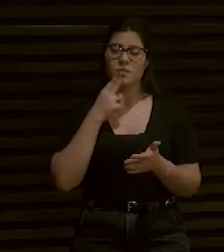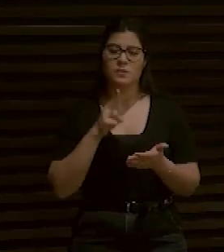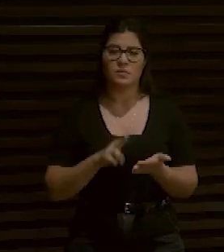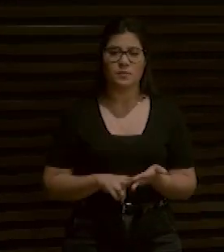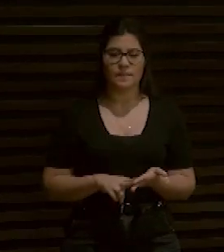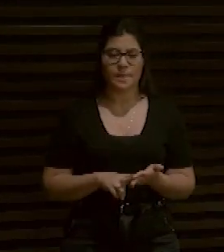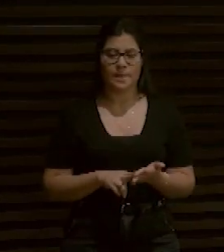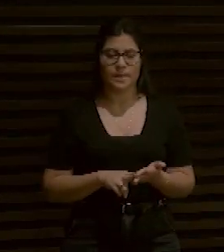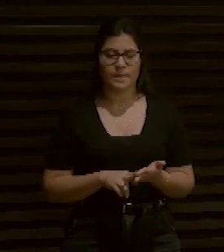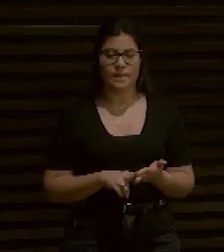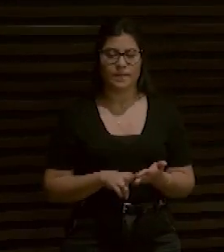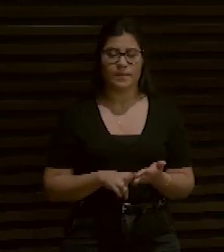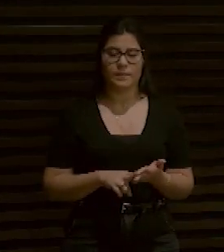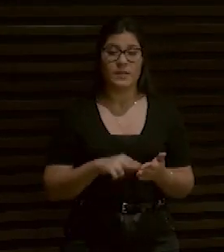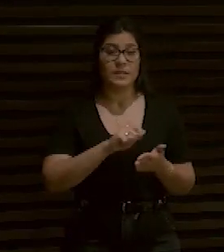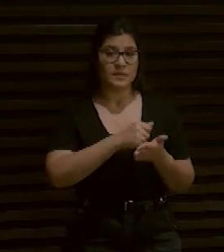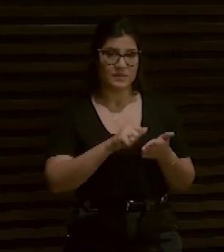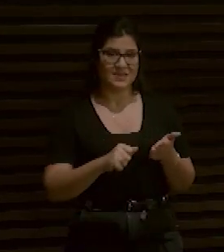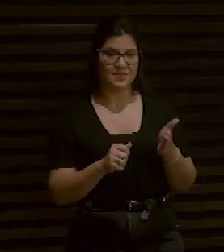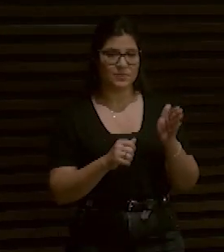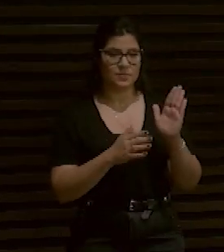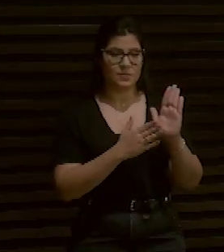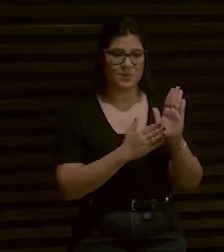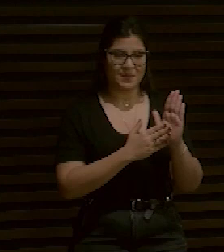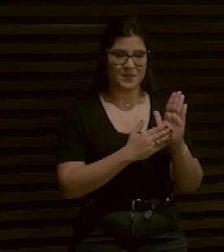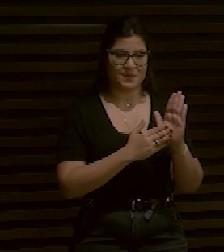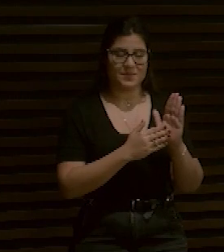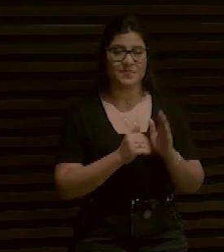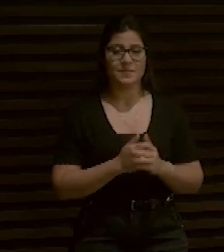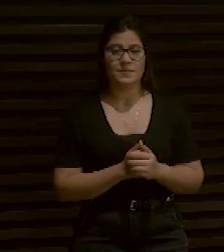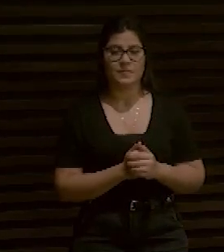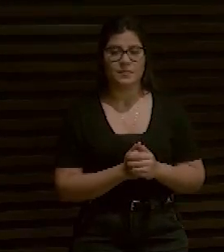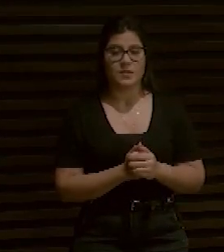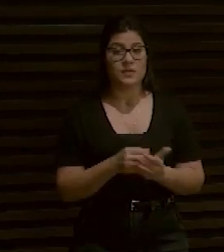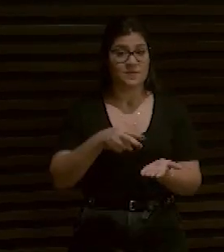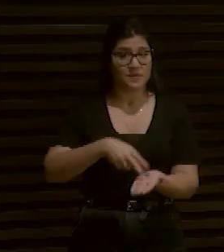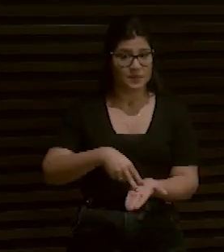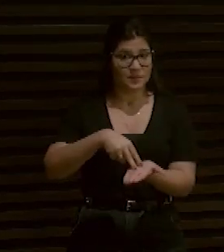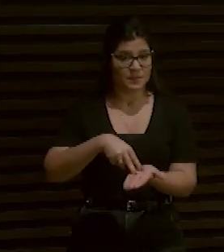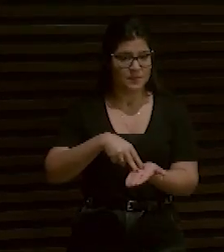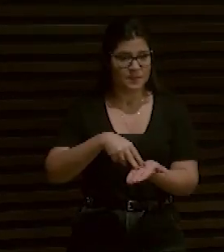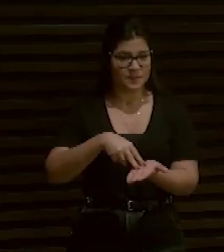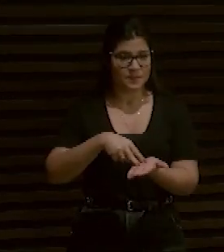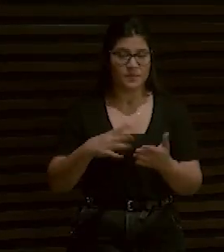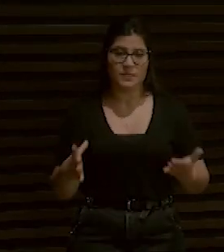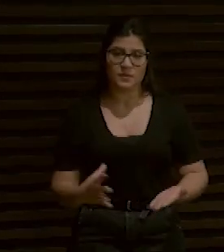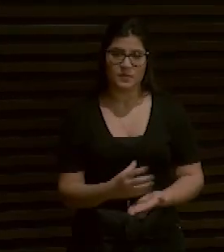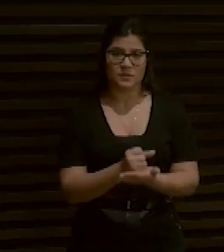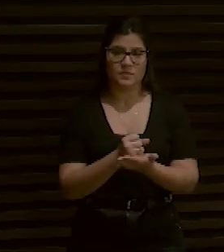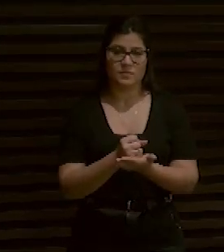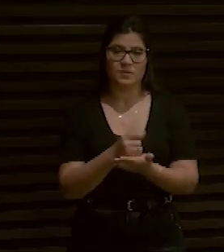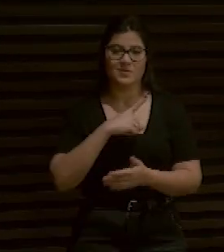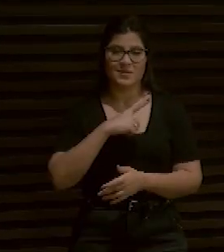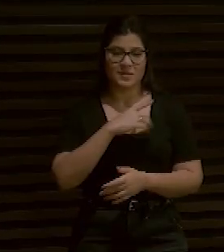carta, ele escreve com um propósito. Ele escreve para trazer firmeza da salvação que